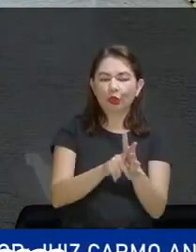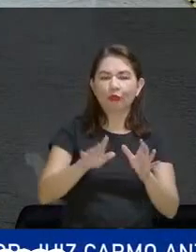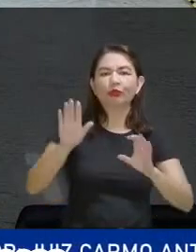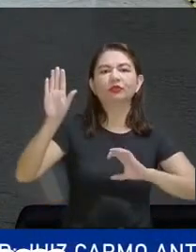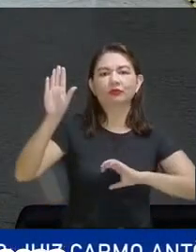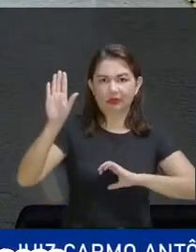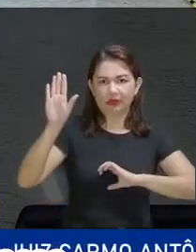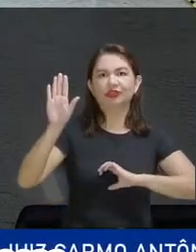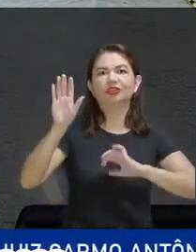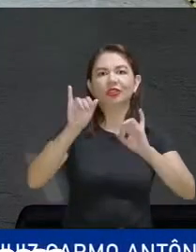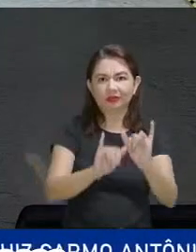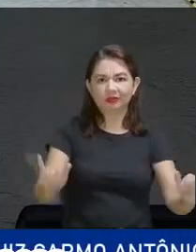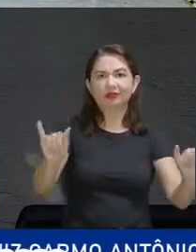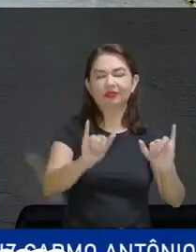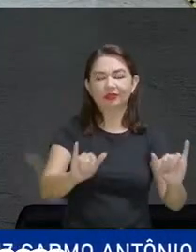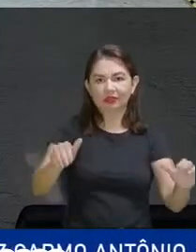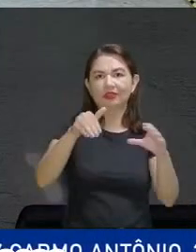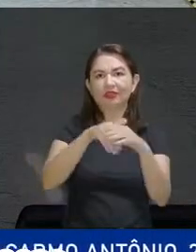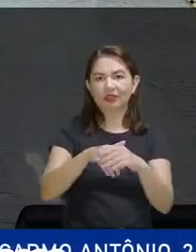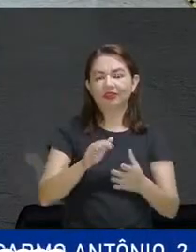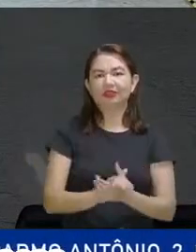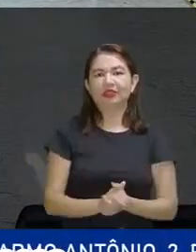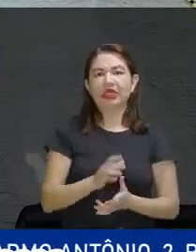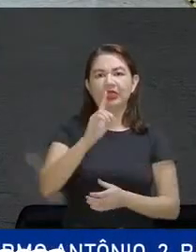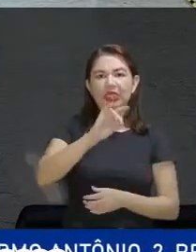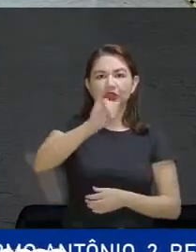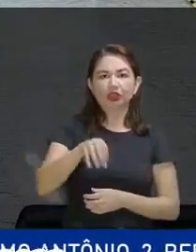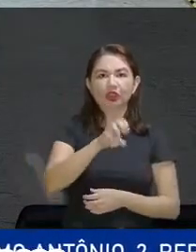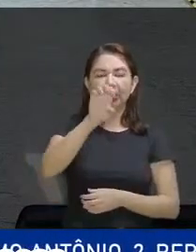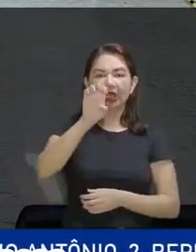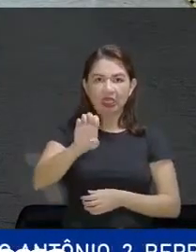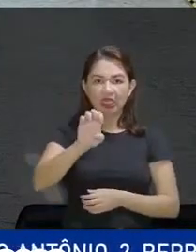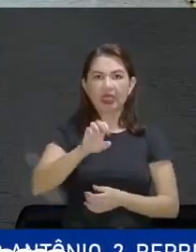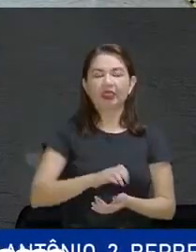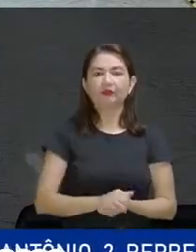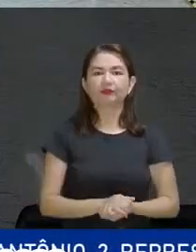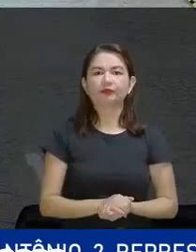candidatura, PJE, número